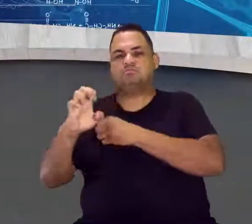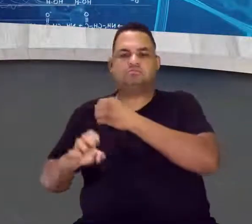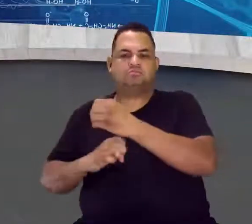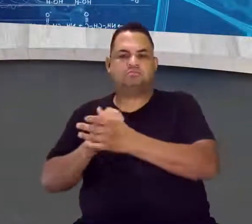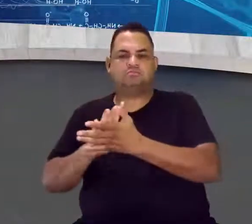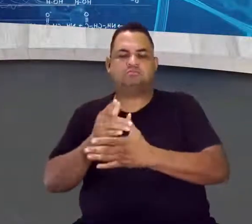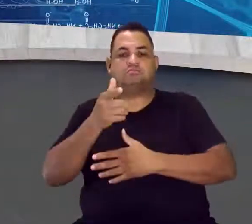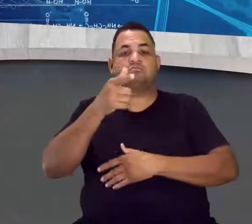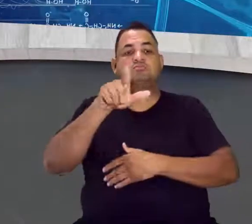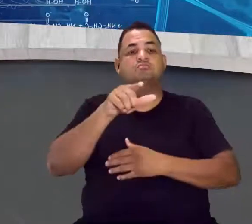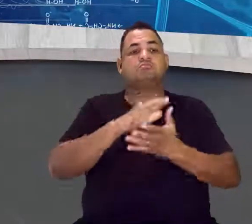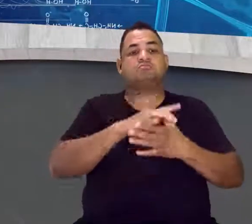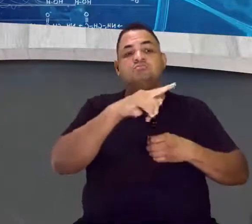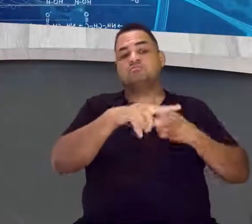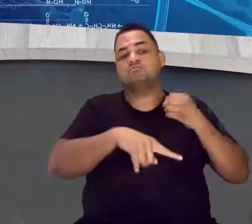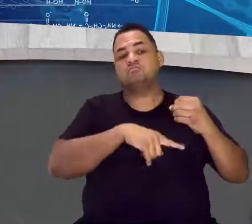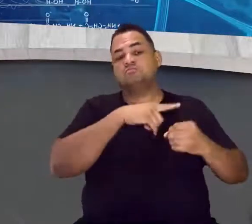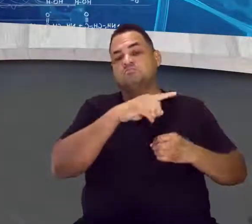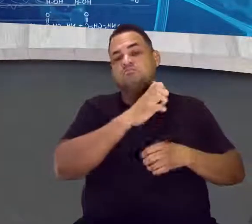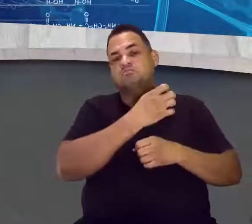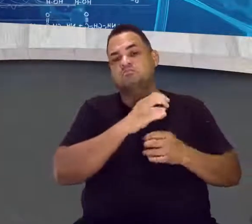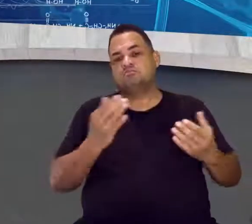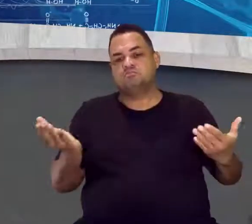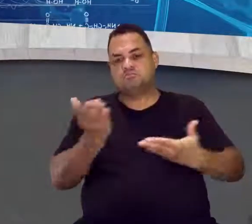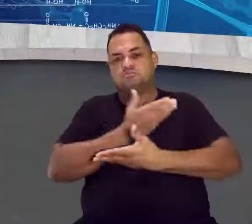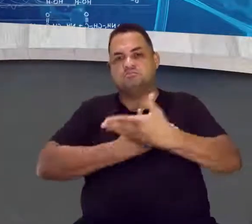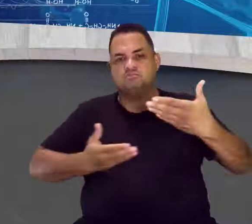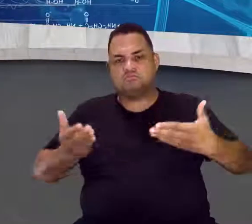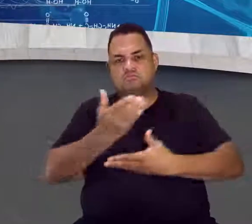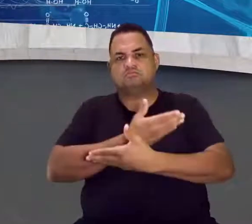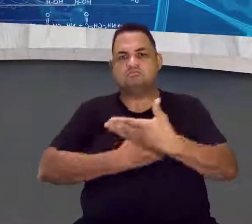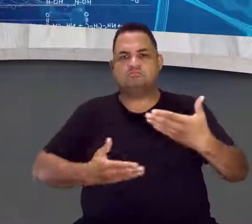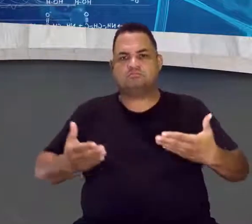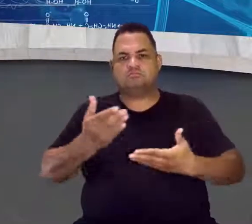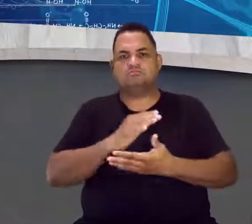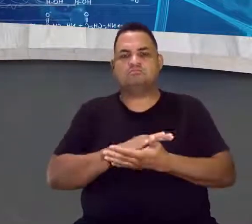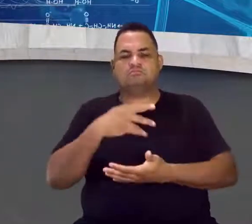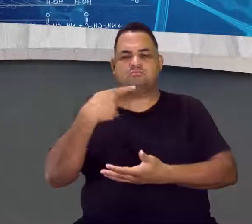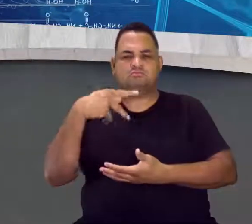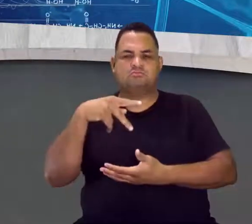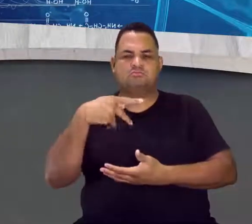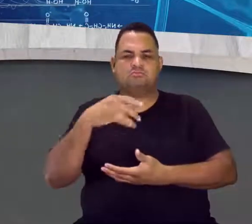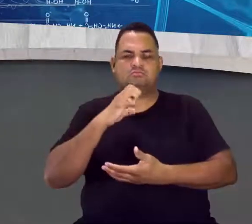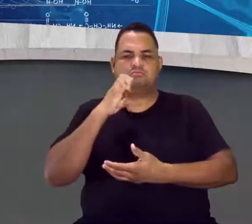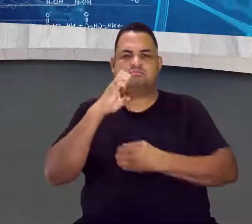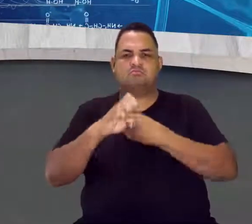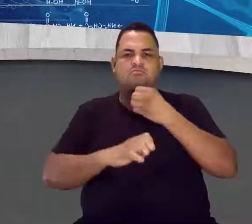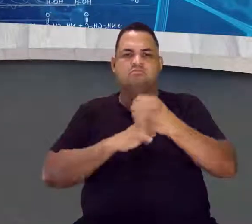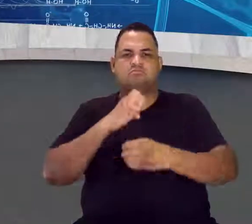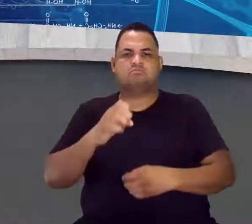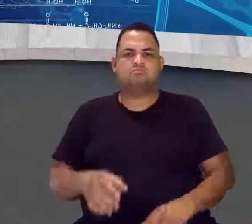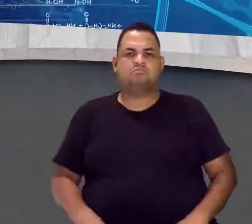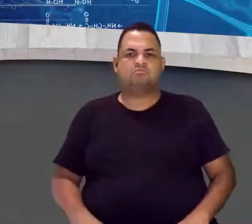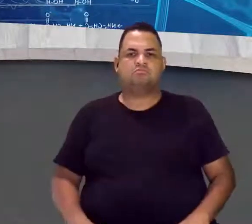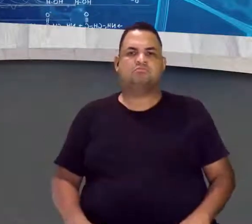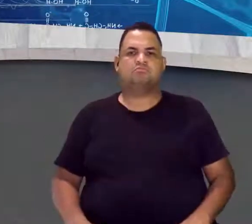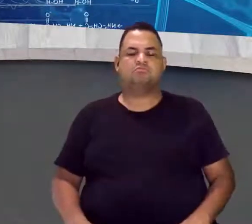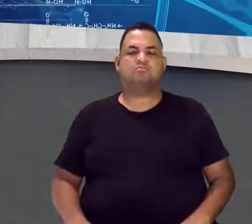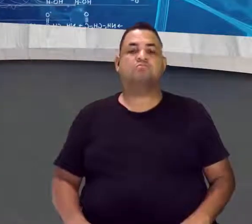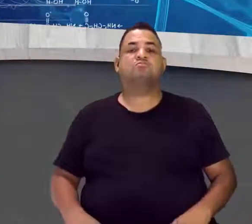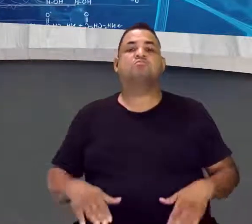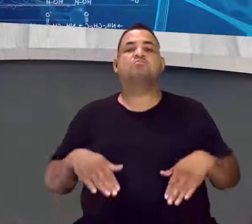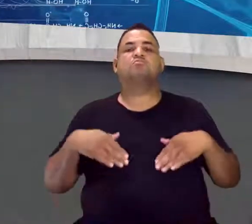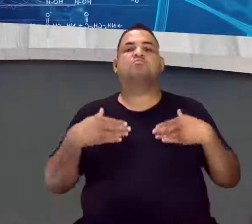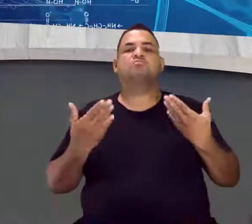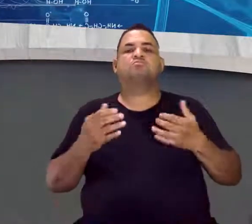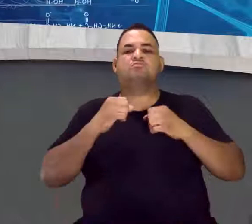átomo com o outro elétron, e aí eles compartilham o que nós chamamos de um par de elétrons? Pois é, na hora que houve a